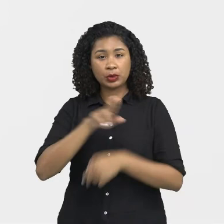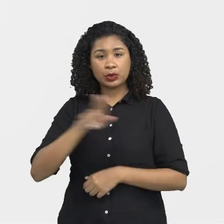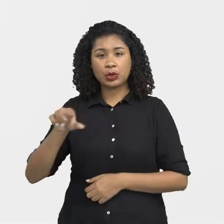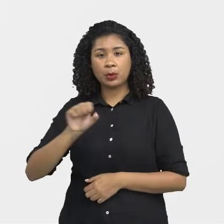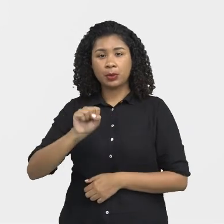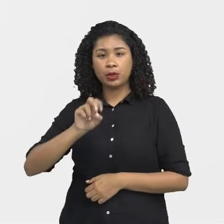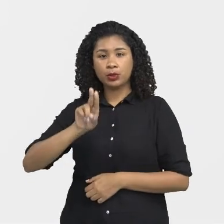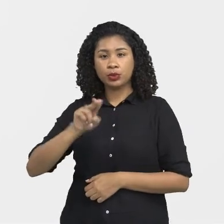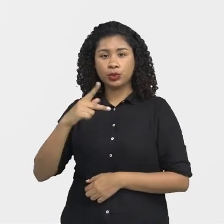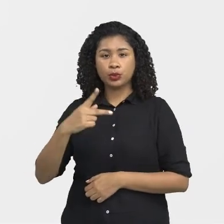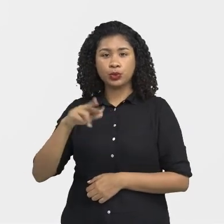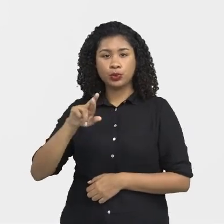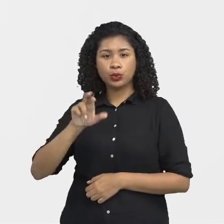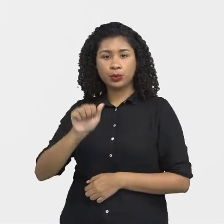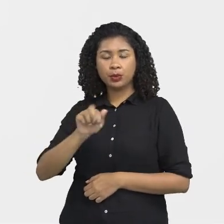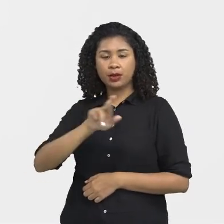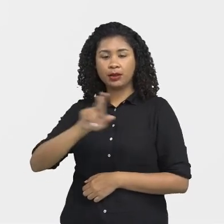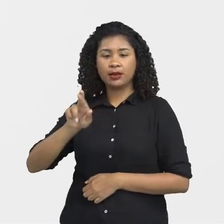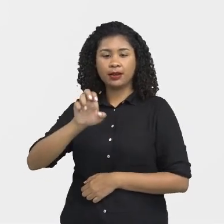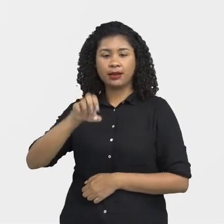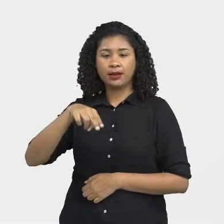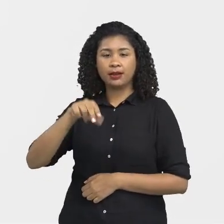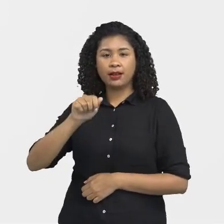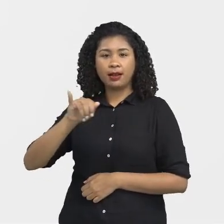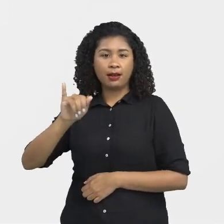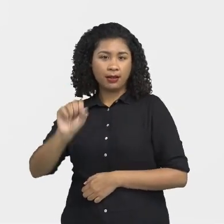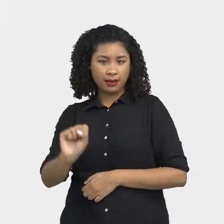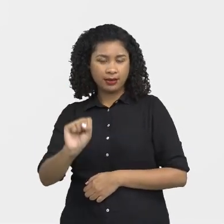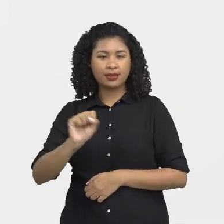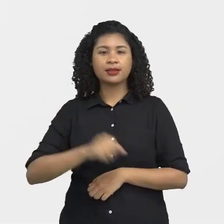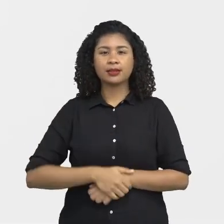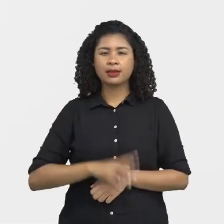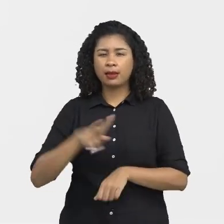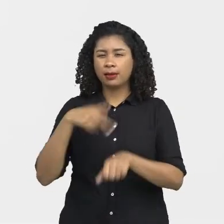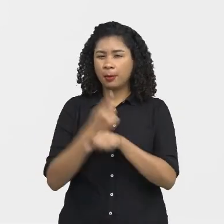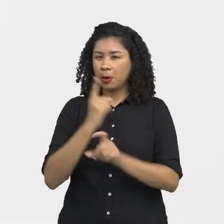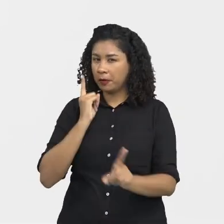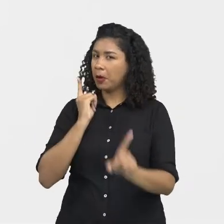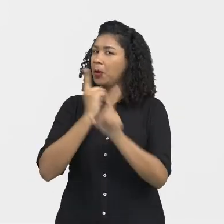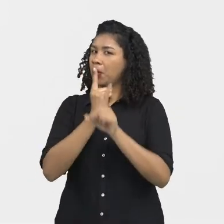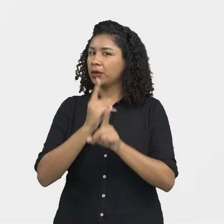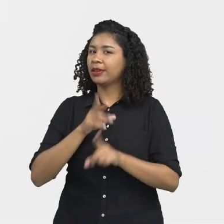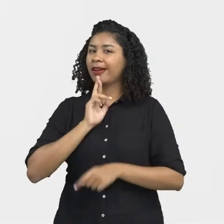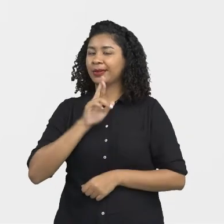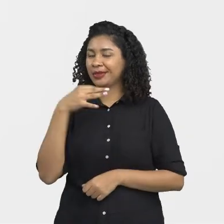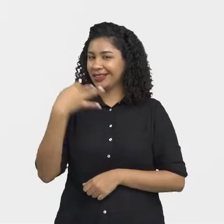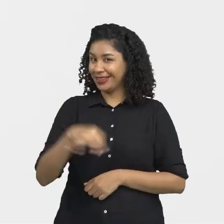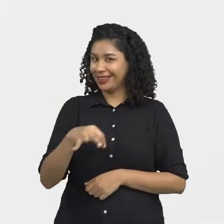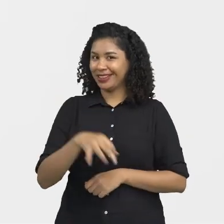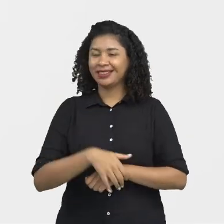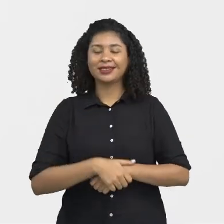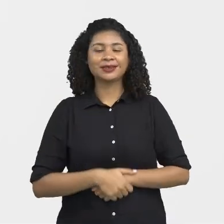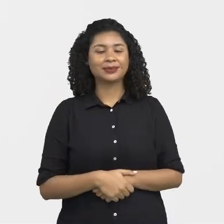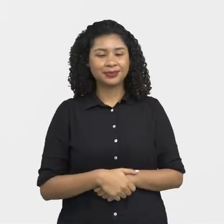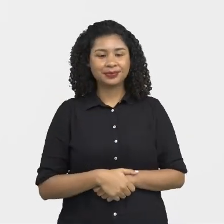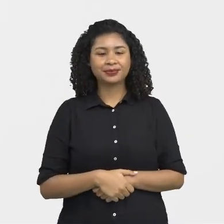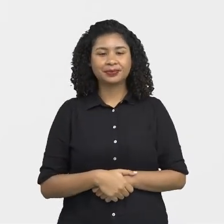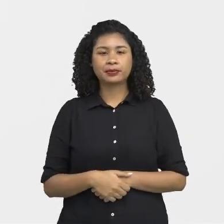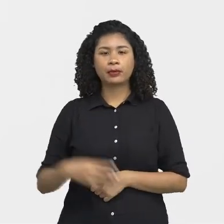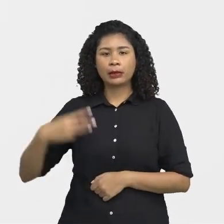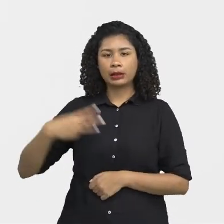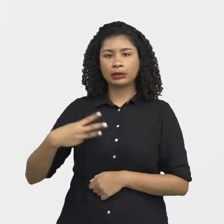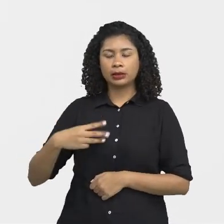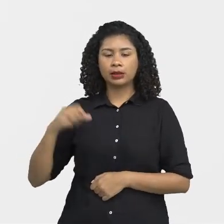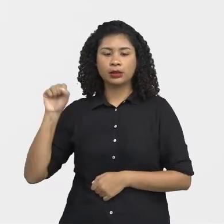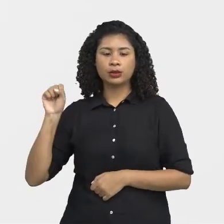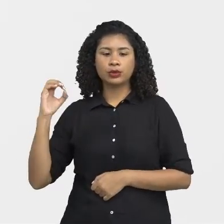Renais, tá? A gente vai já encontrar a nossa alternativa correta. A